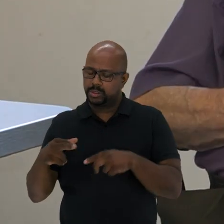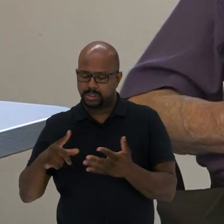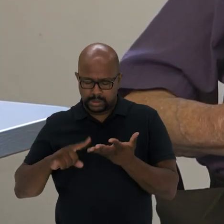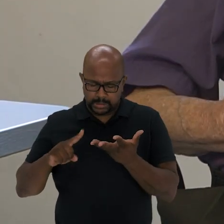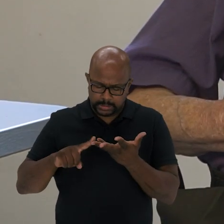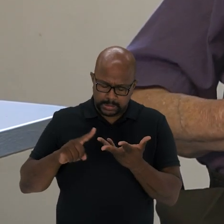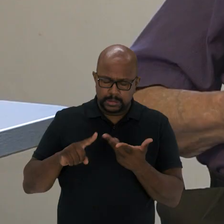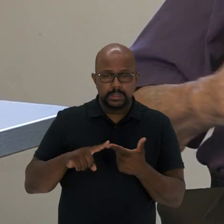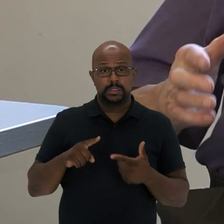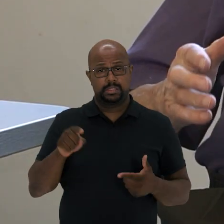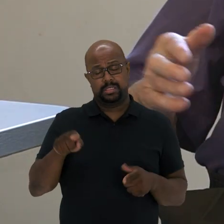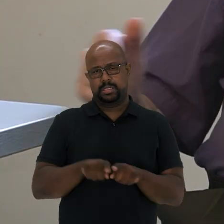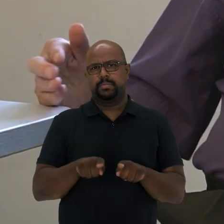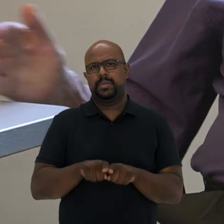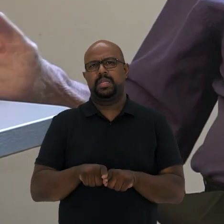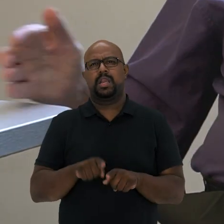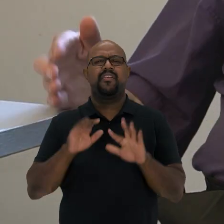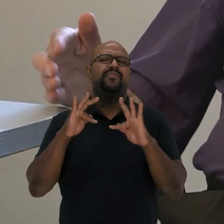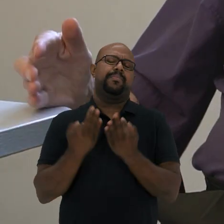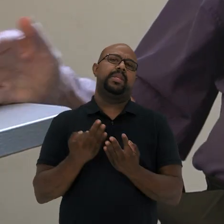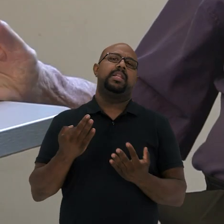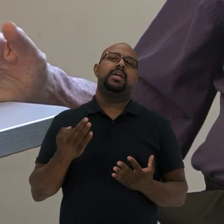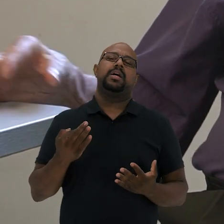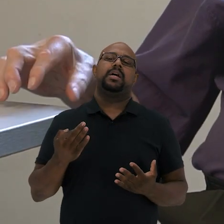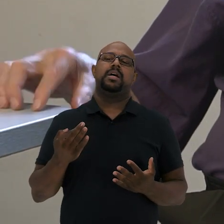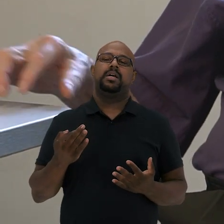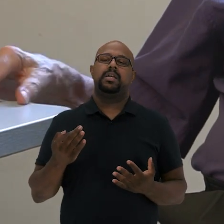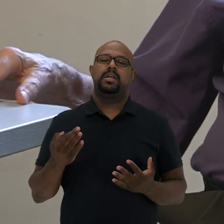tinha, e também a família do